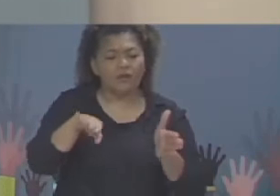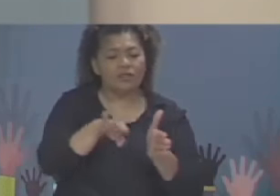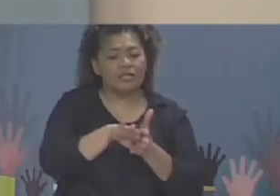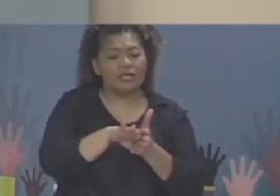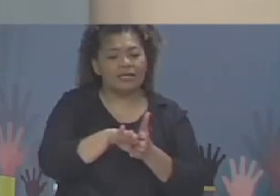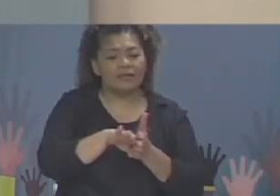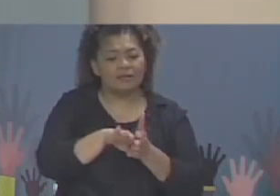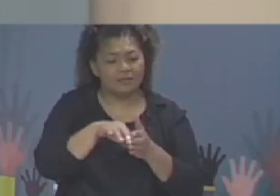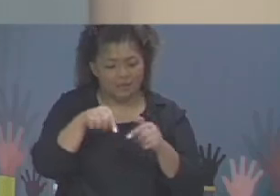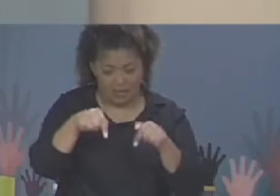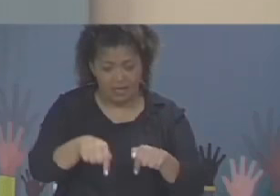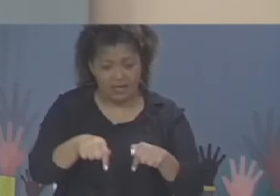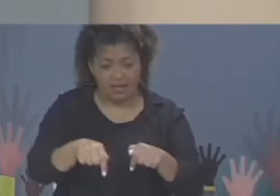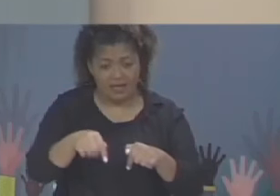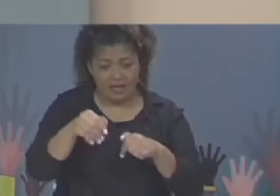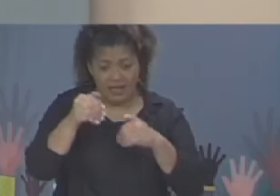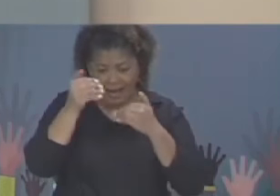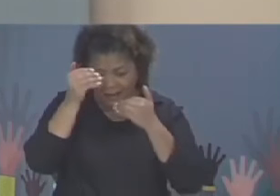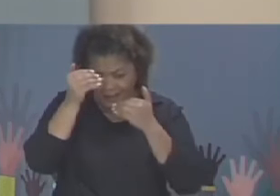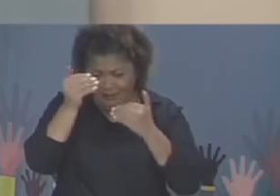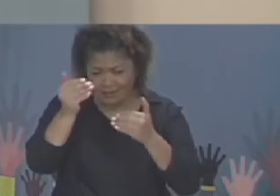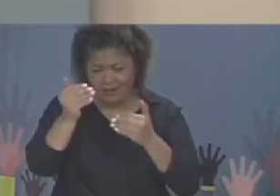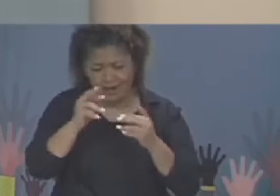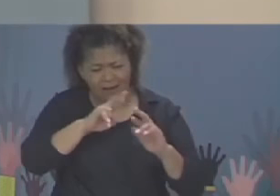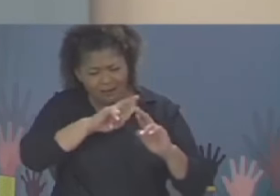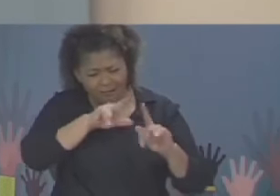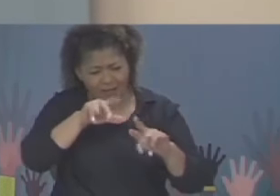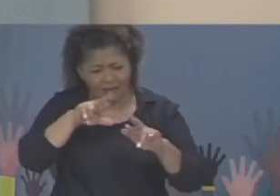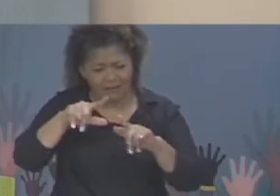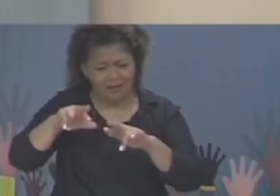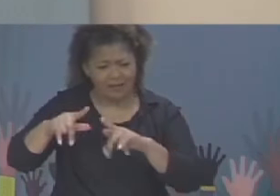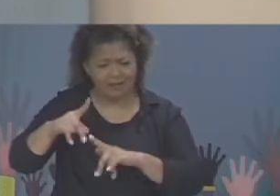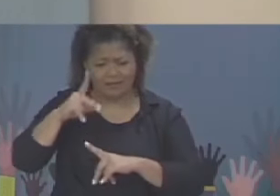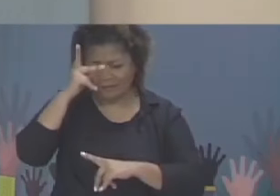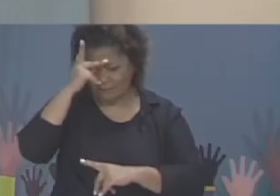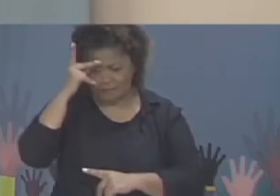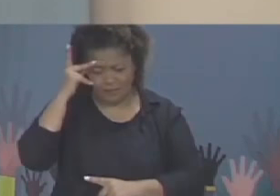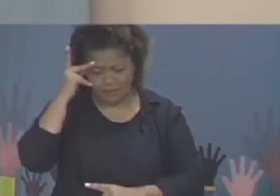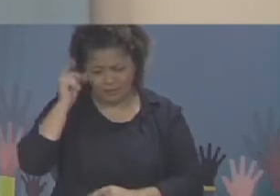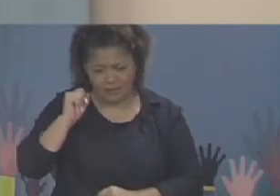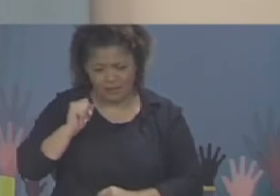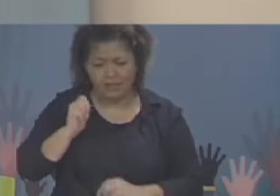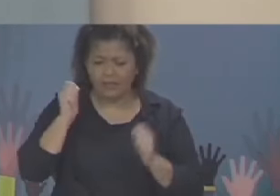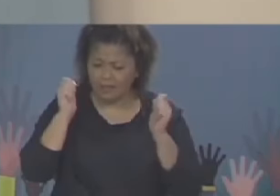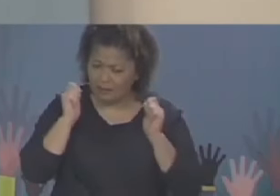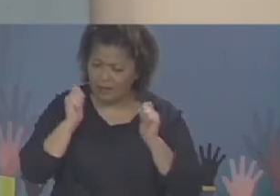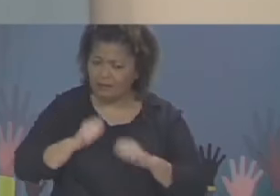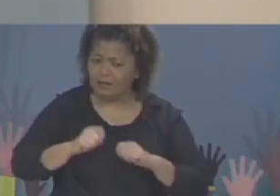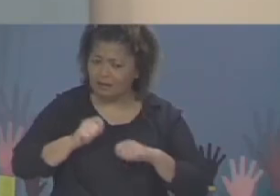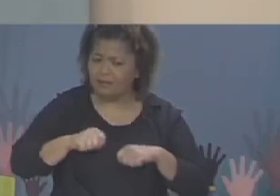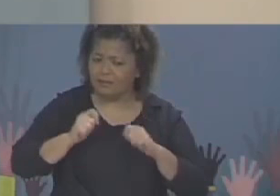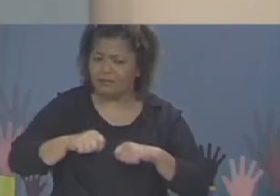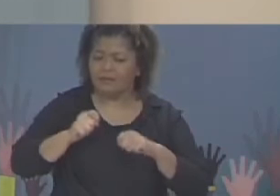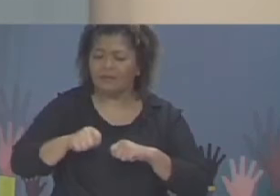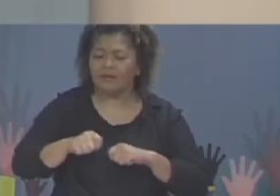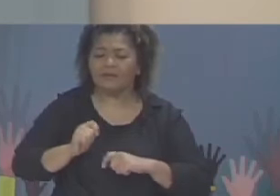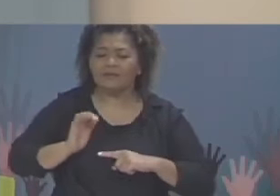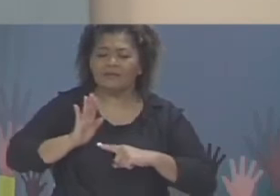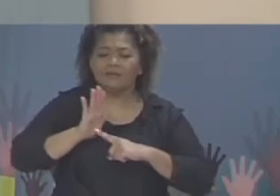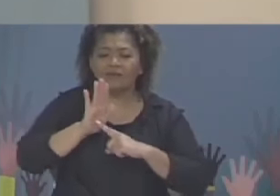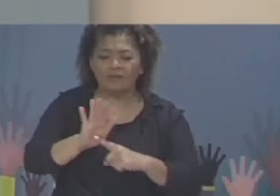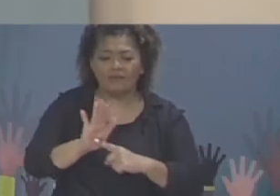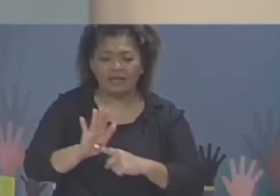dezenas de milhares de pessoas e eu espero poder representar todos nós e todos vocês nessa noite de hoje. Como